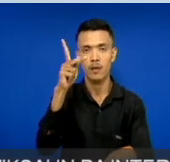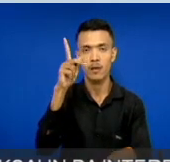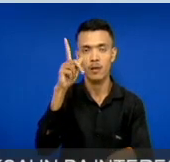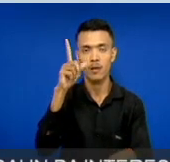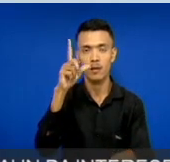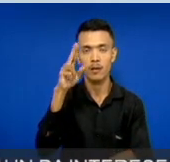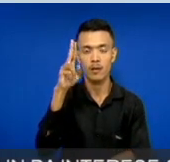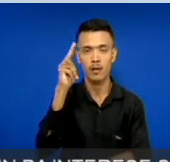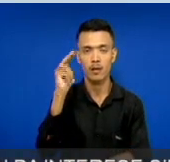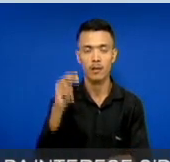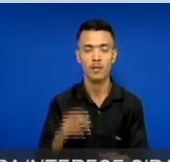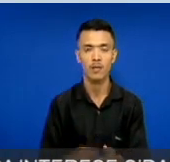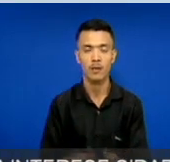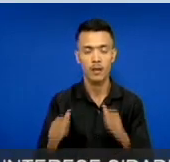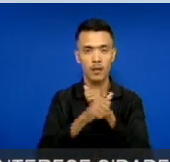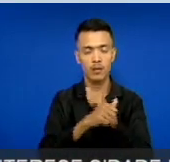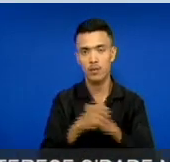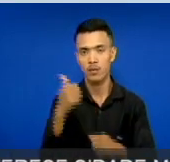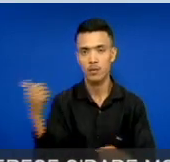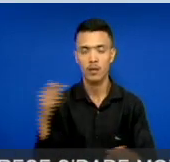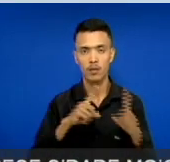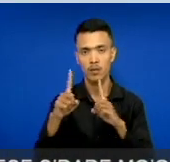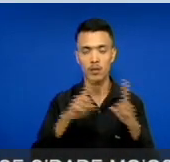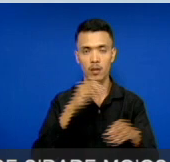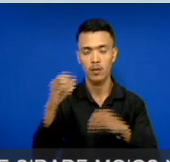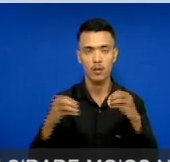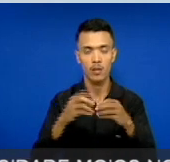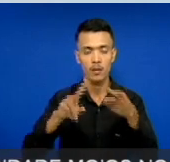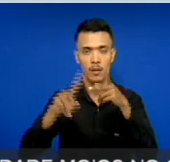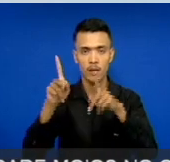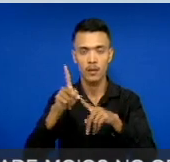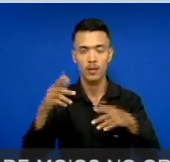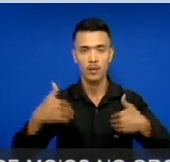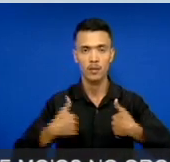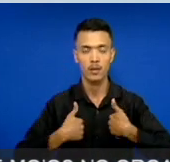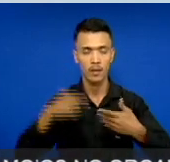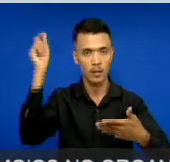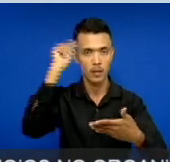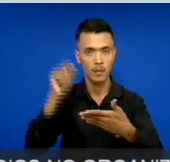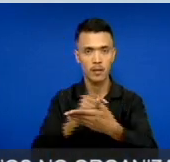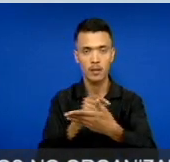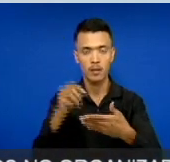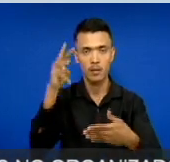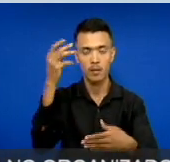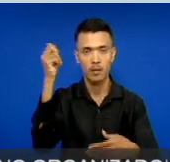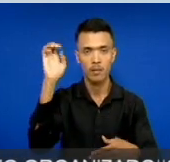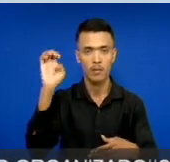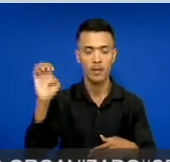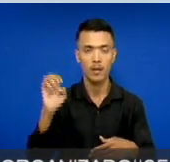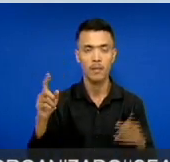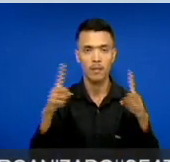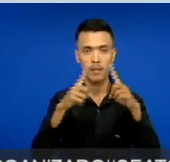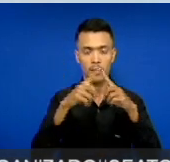selo, a mim colhemos com a cooperação e a área administração estatal, relativamente